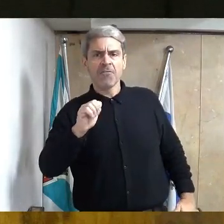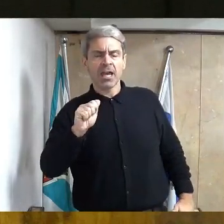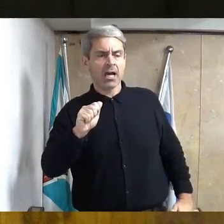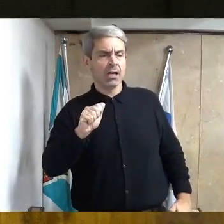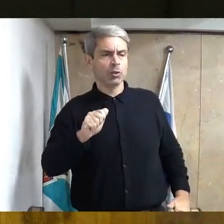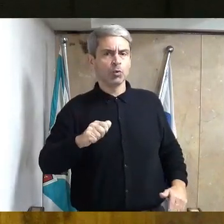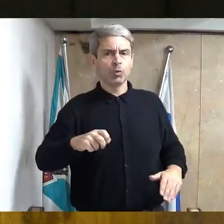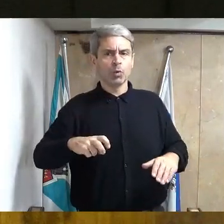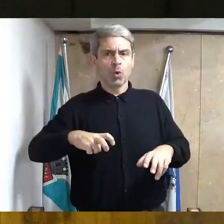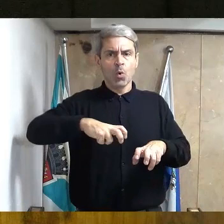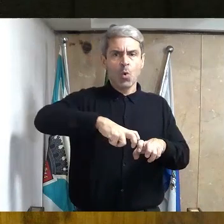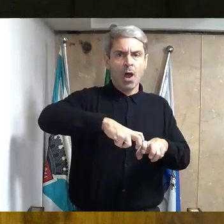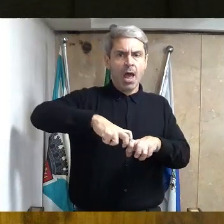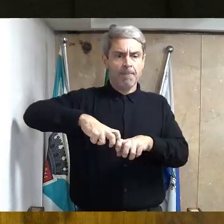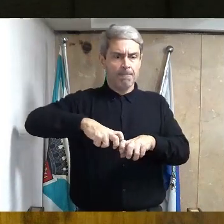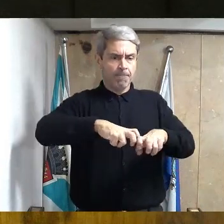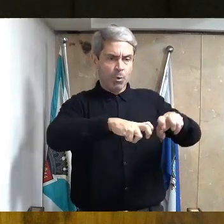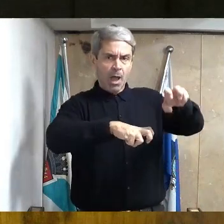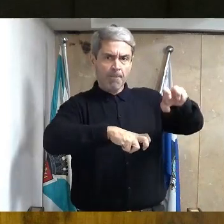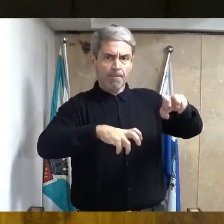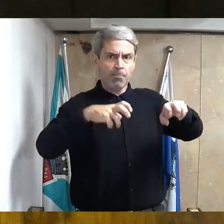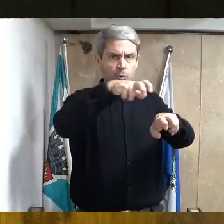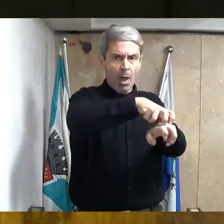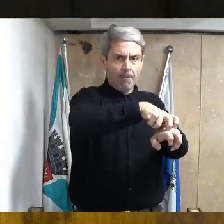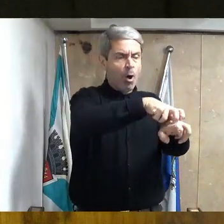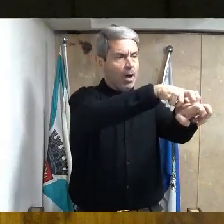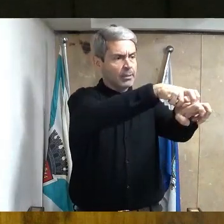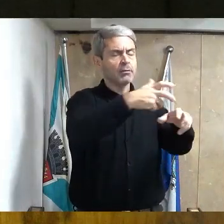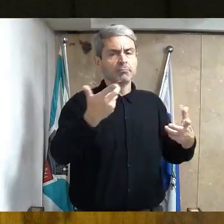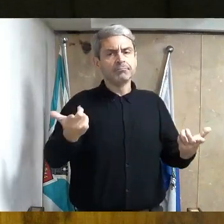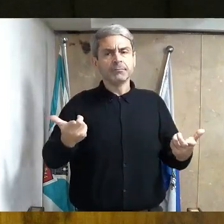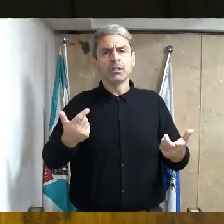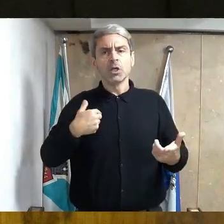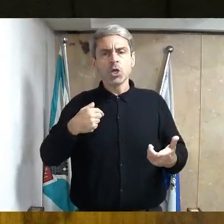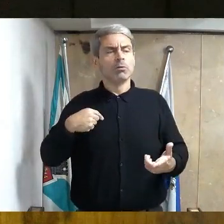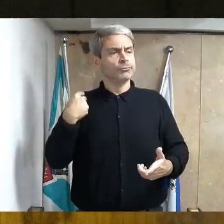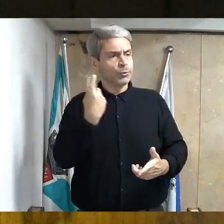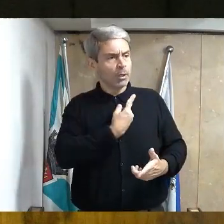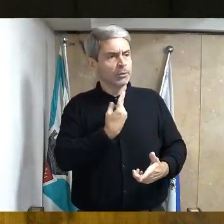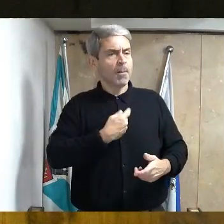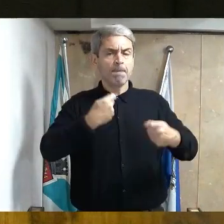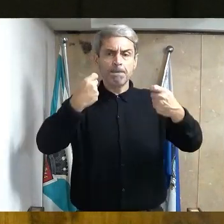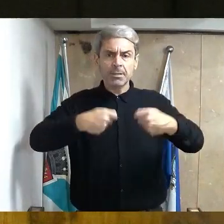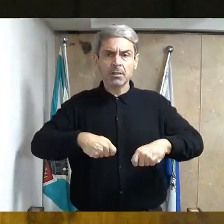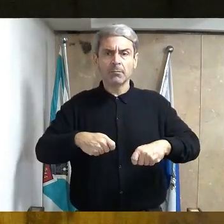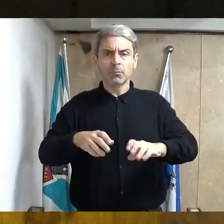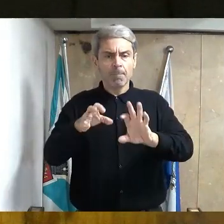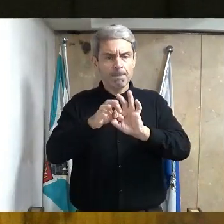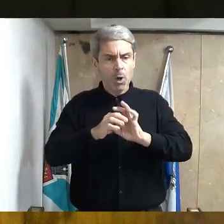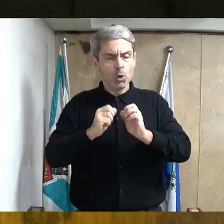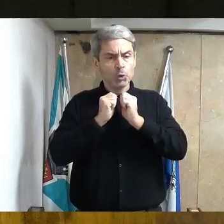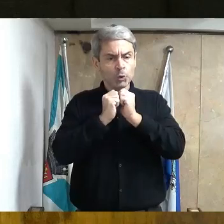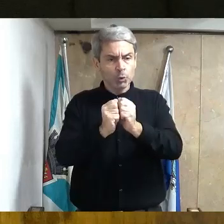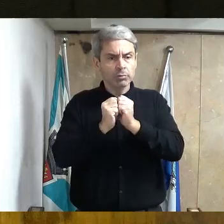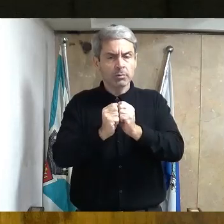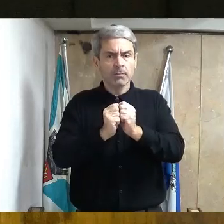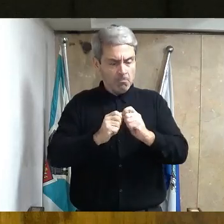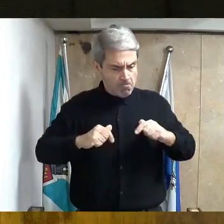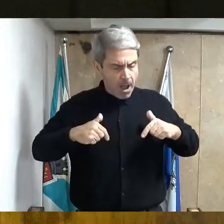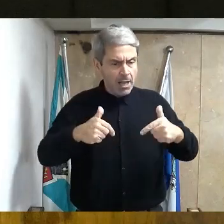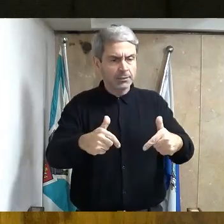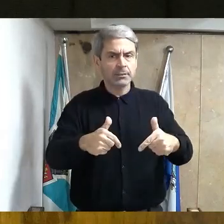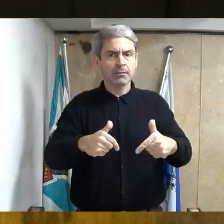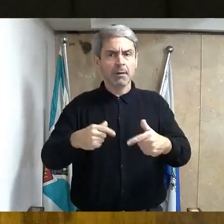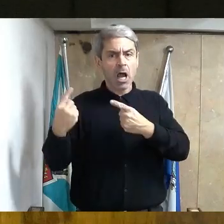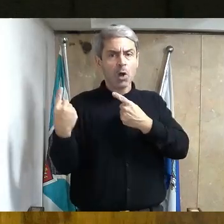bem claro que todos nós, vereadores, estamos dispostos a fazer o que for possível para poder